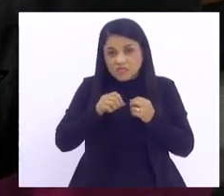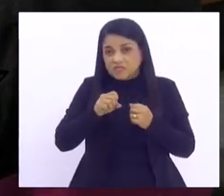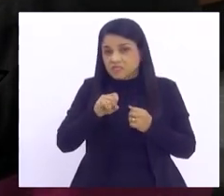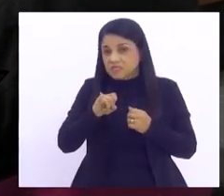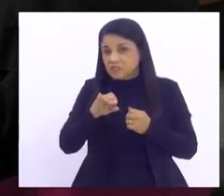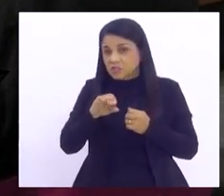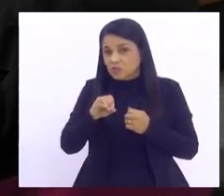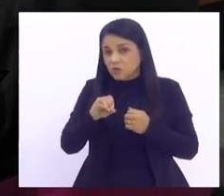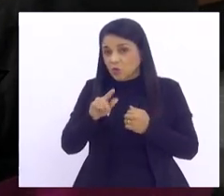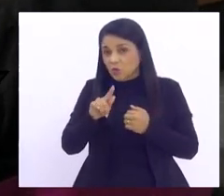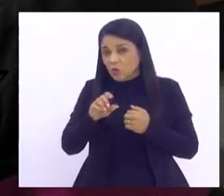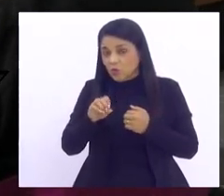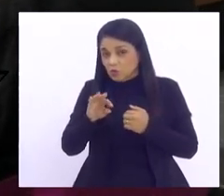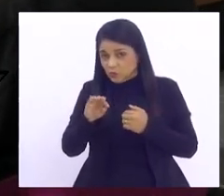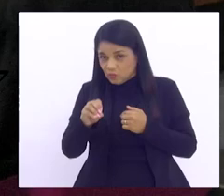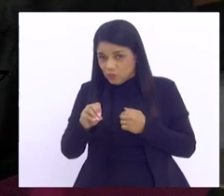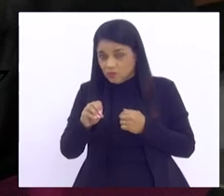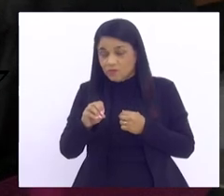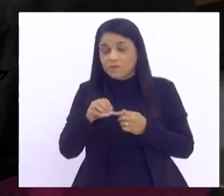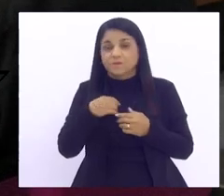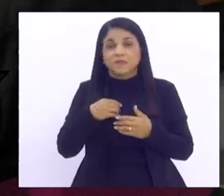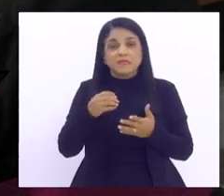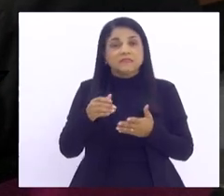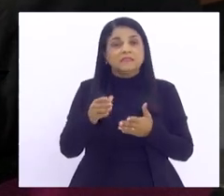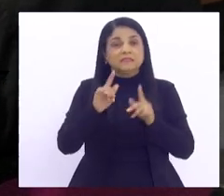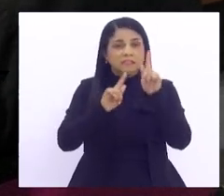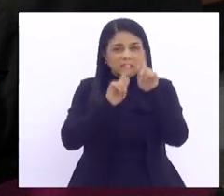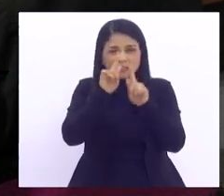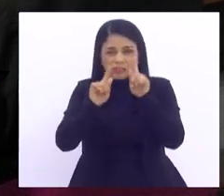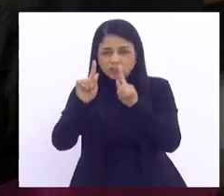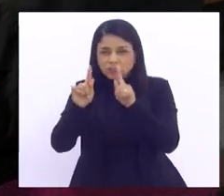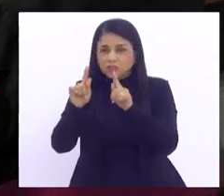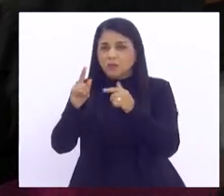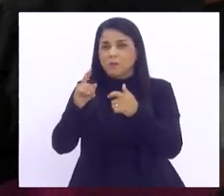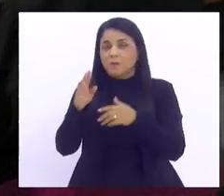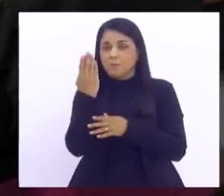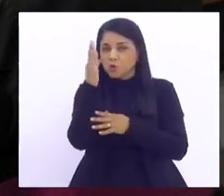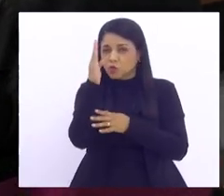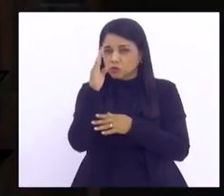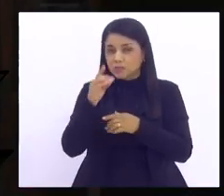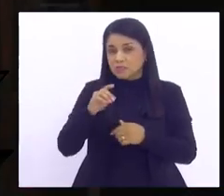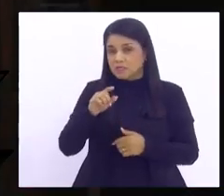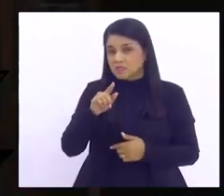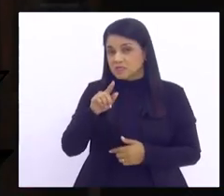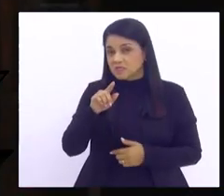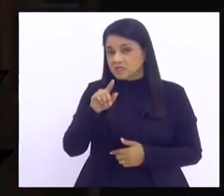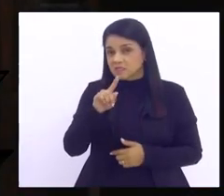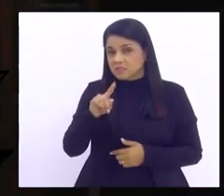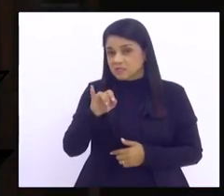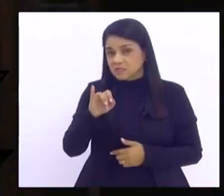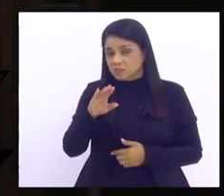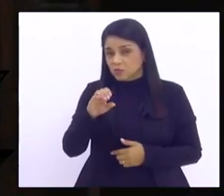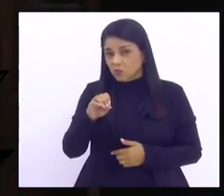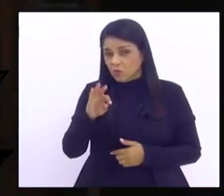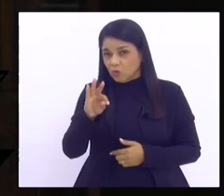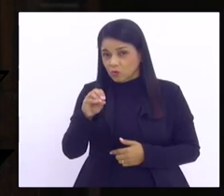Segundo as estatísticas fornecidas pela biologia, o zigoto humano, que dá início ao